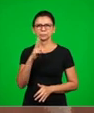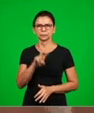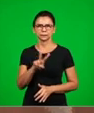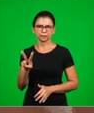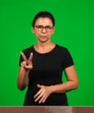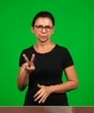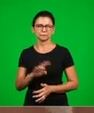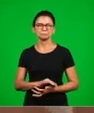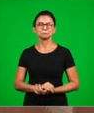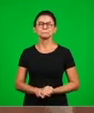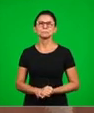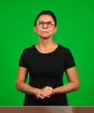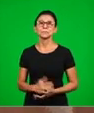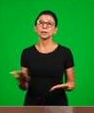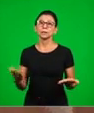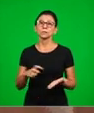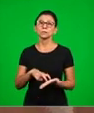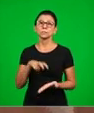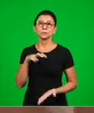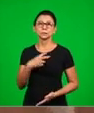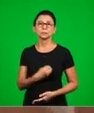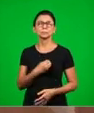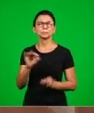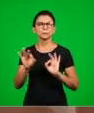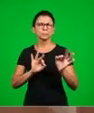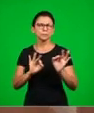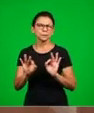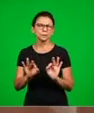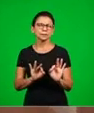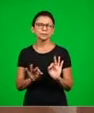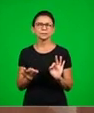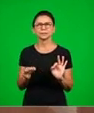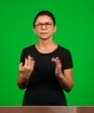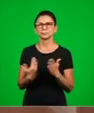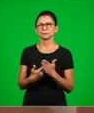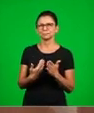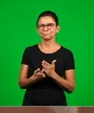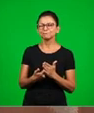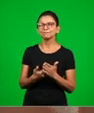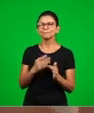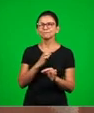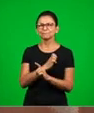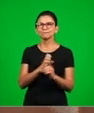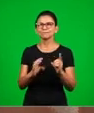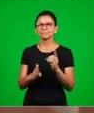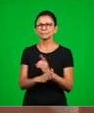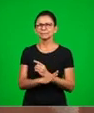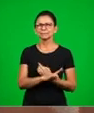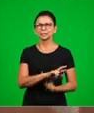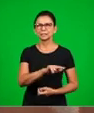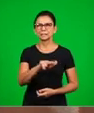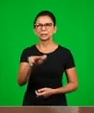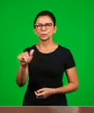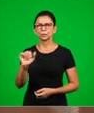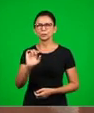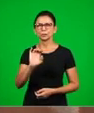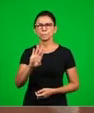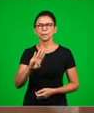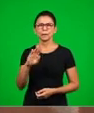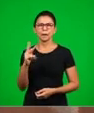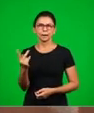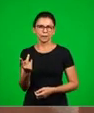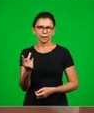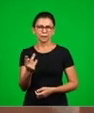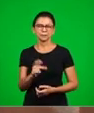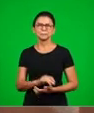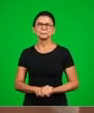nessa manhã participaram conosco na preparação dessa Escola Bíblica Dominical alguns irmãos de Belo Horizonte,